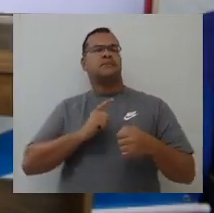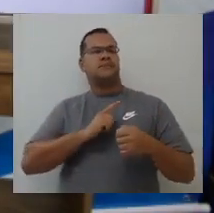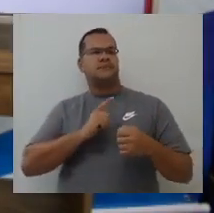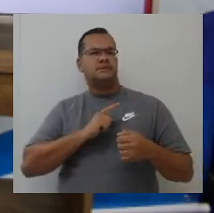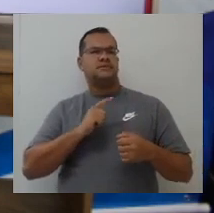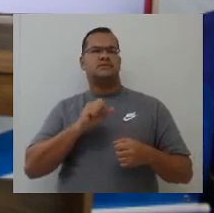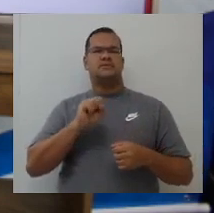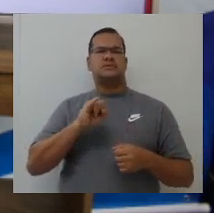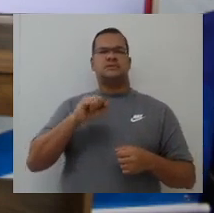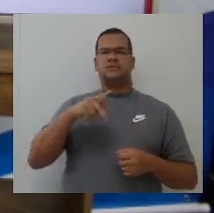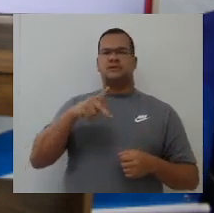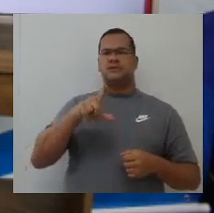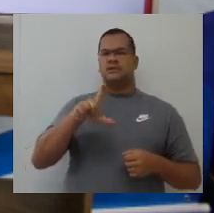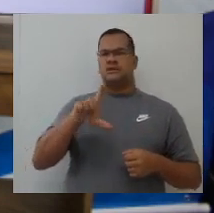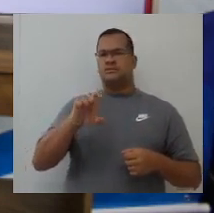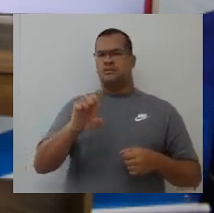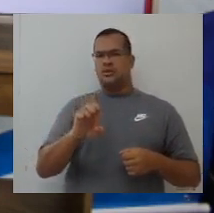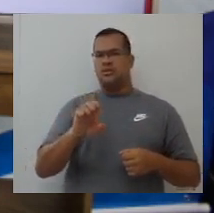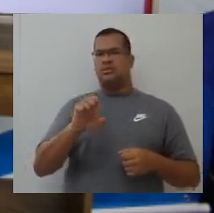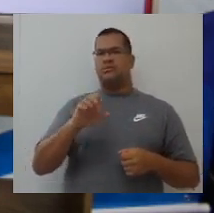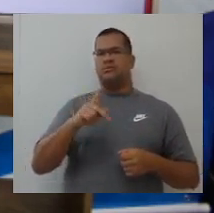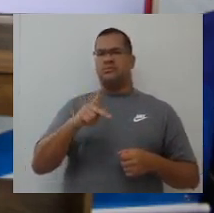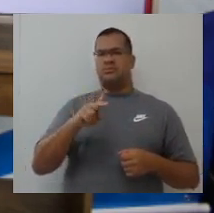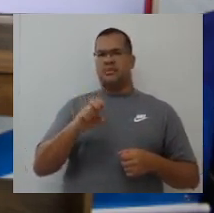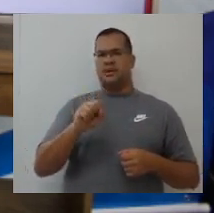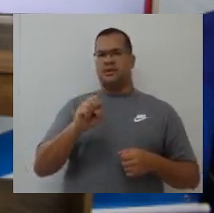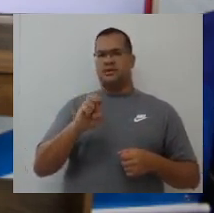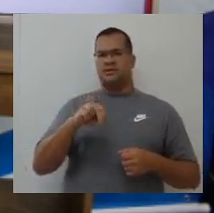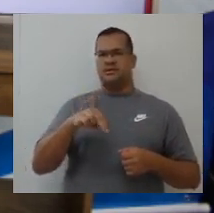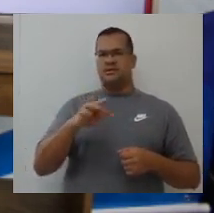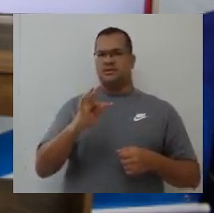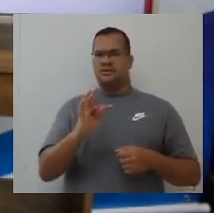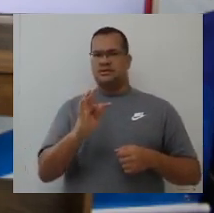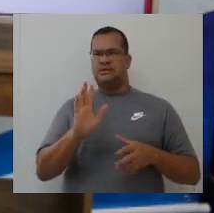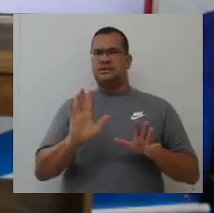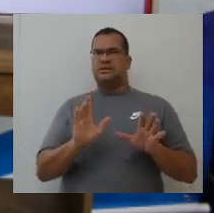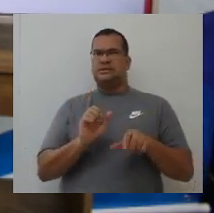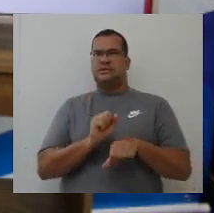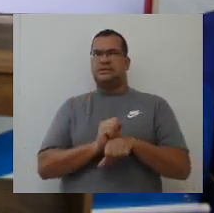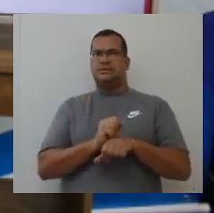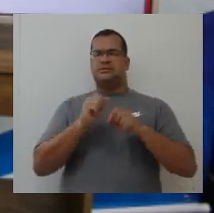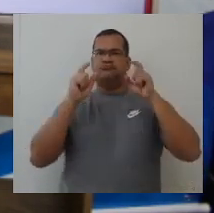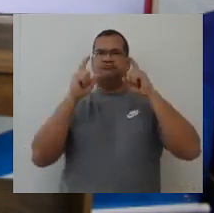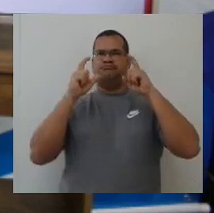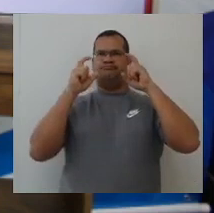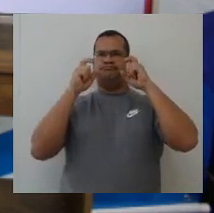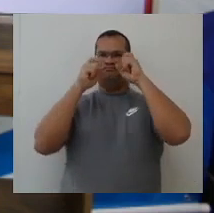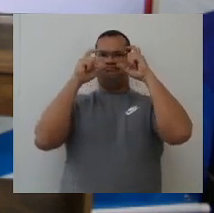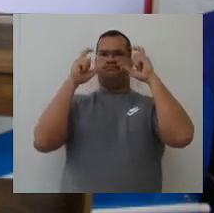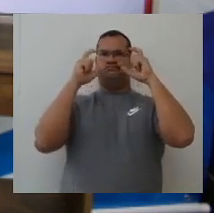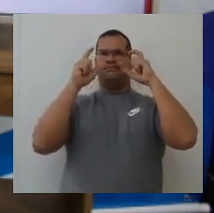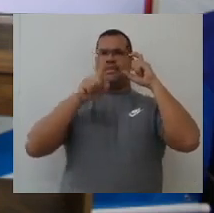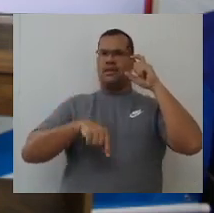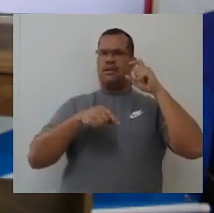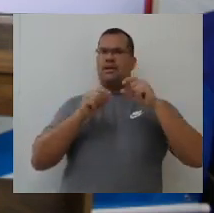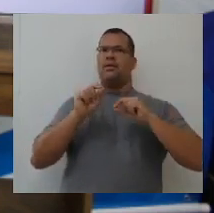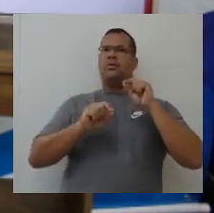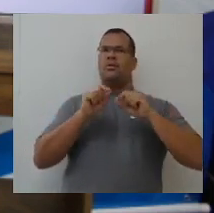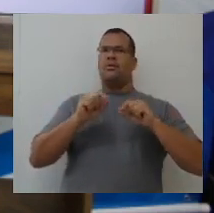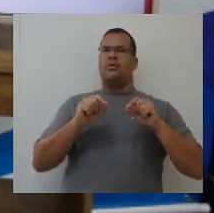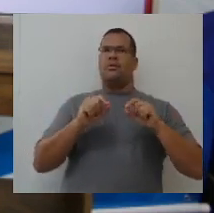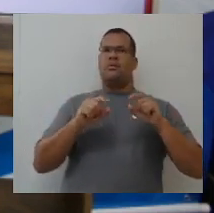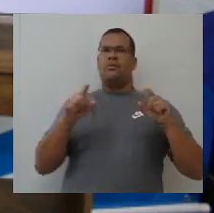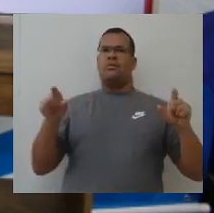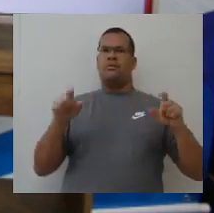Simple Present? O aluno, esse é o momento da minha aula que o aluno para e coloca uma cara meio que estranha. Rafael, olha o nome do